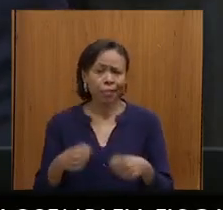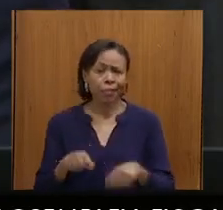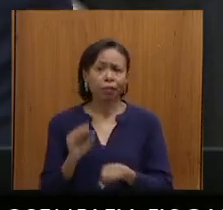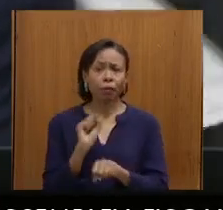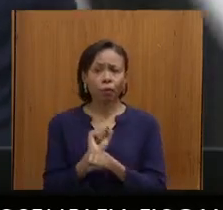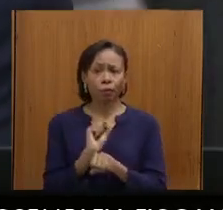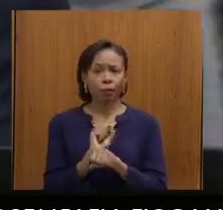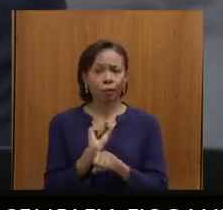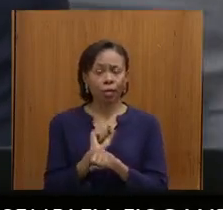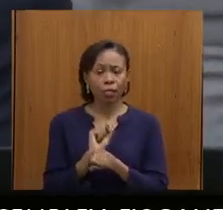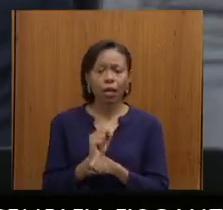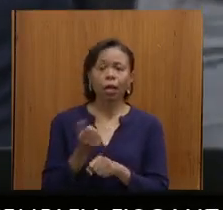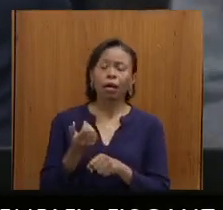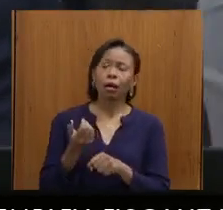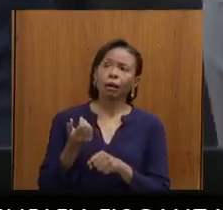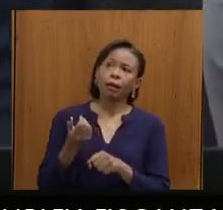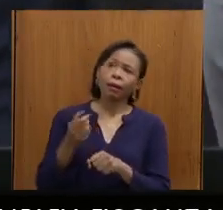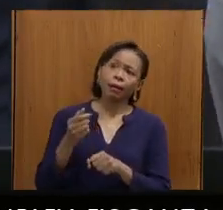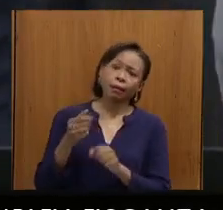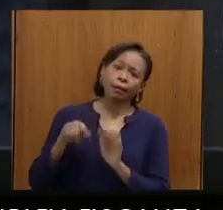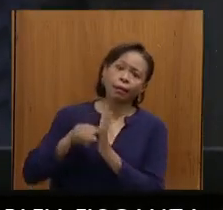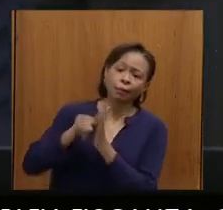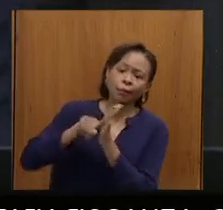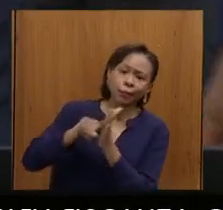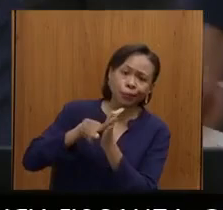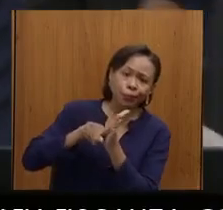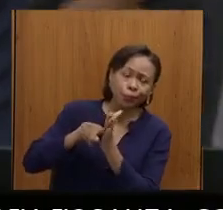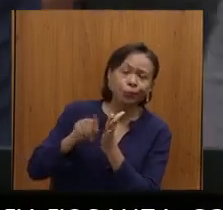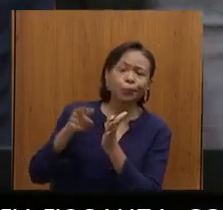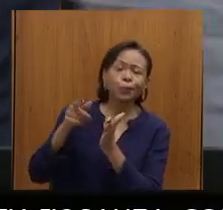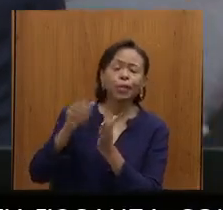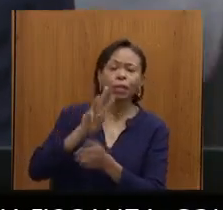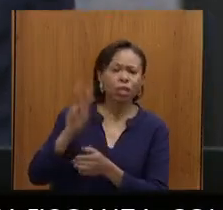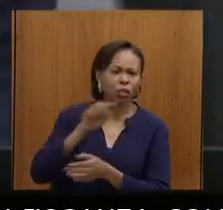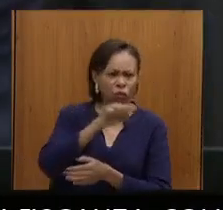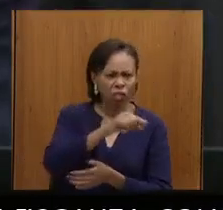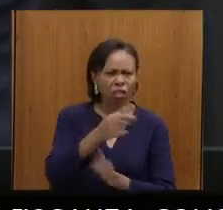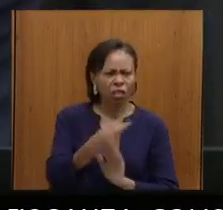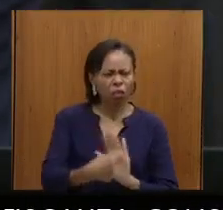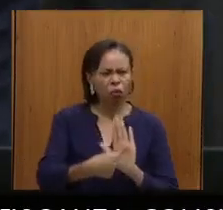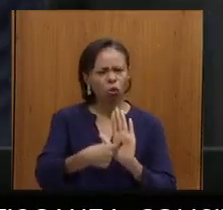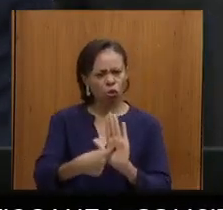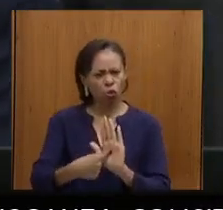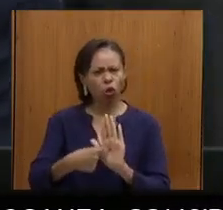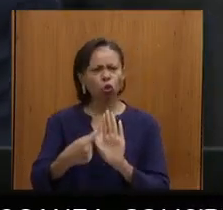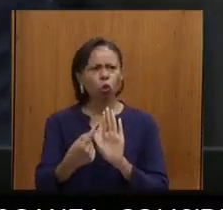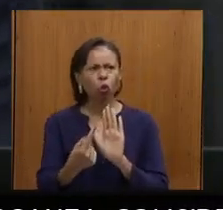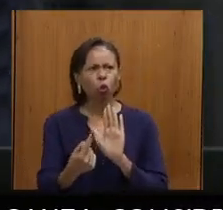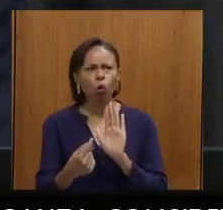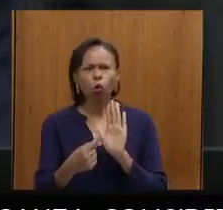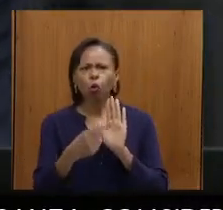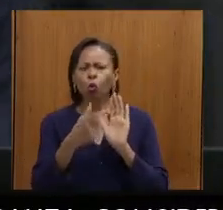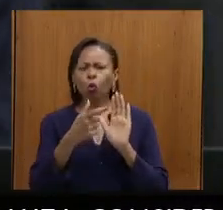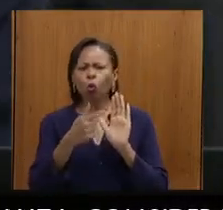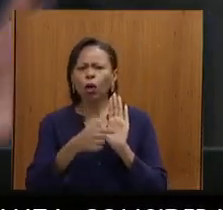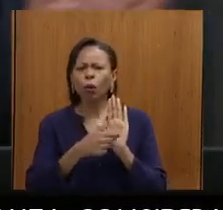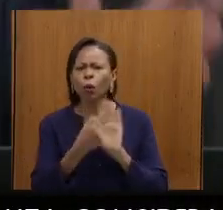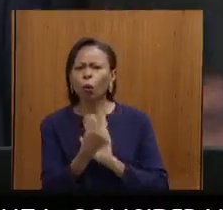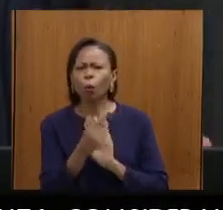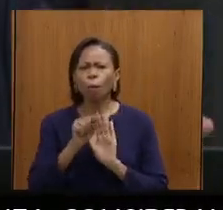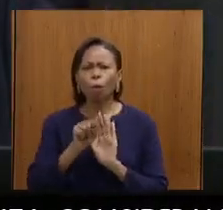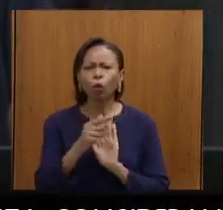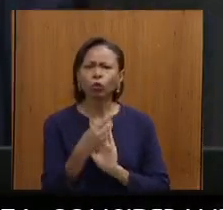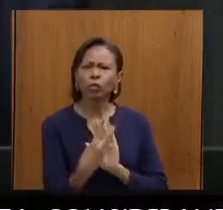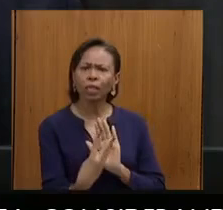a consulta pública que a senhora apresentou aí, no outro item, 1.3, mas no que se refere a 1